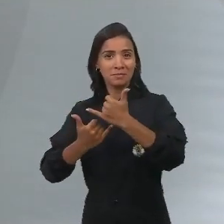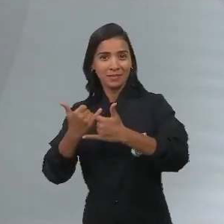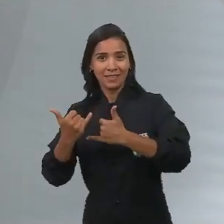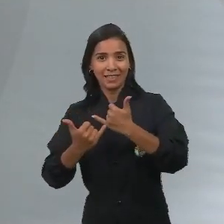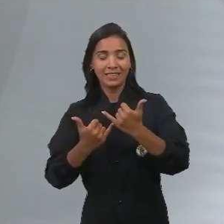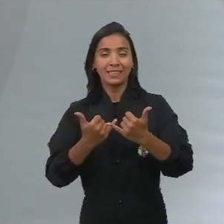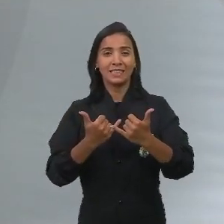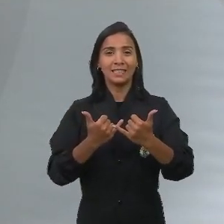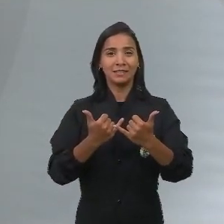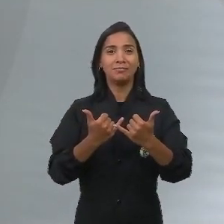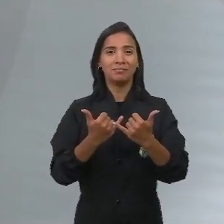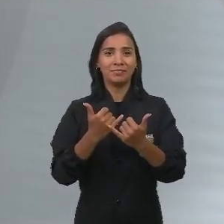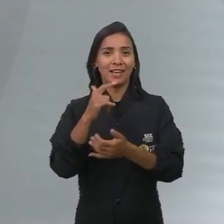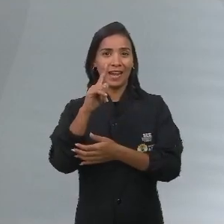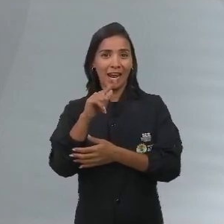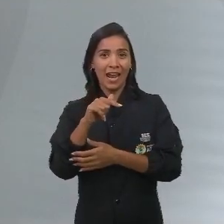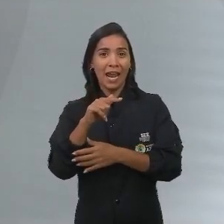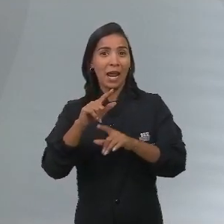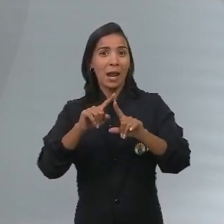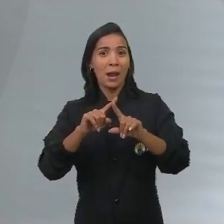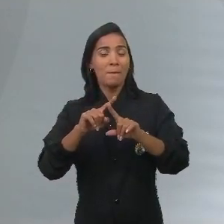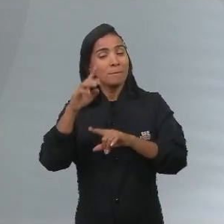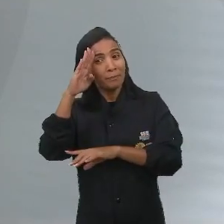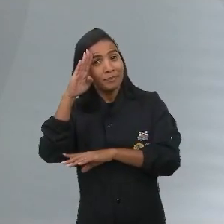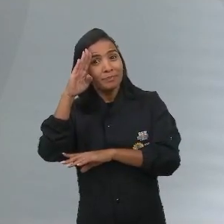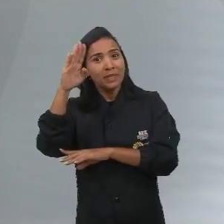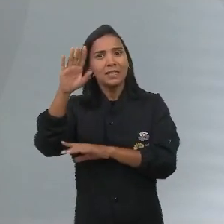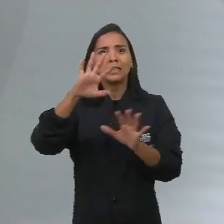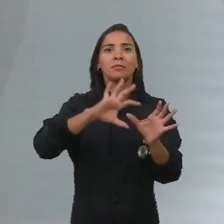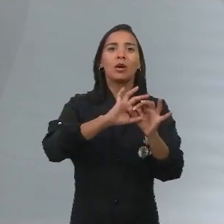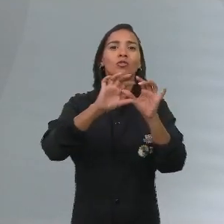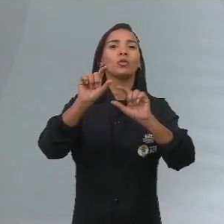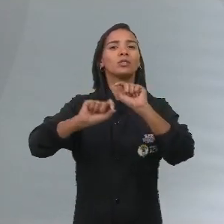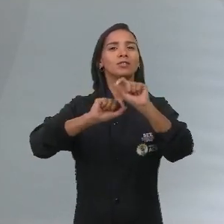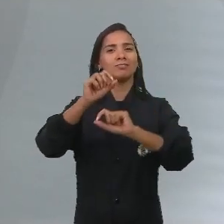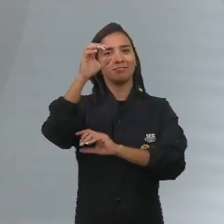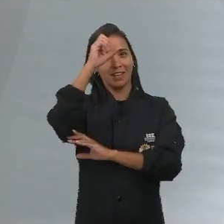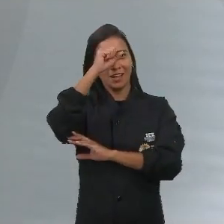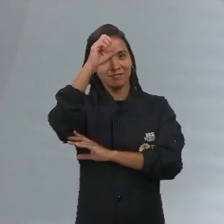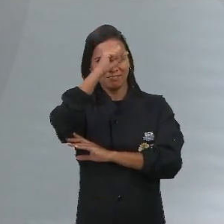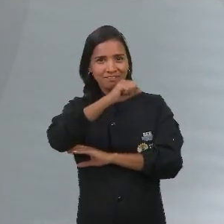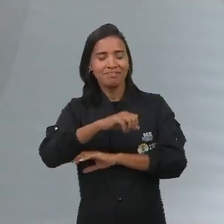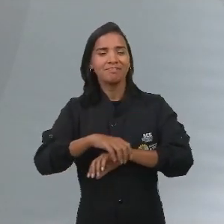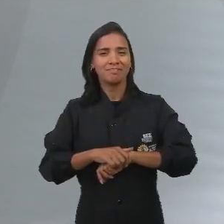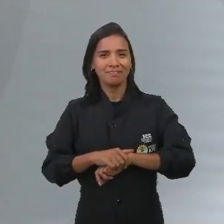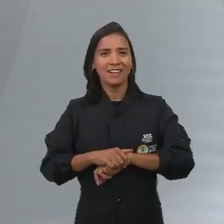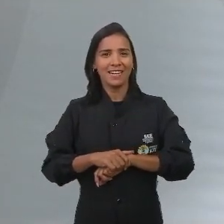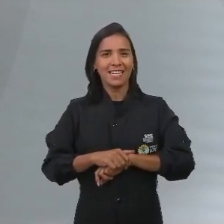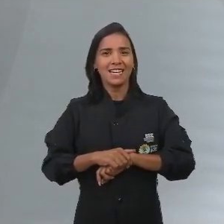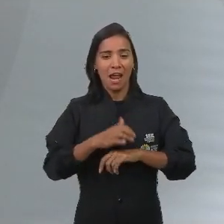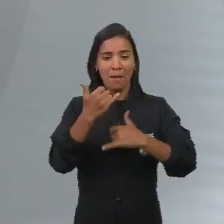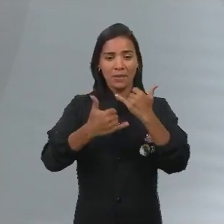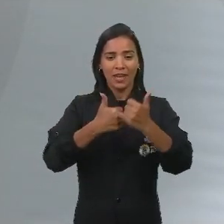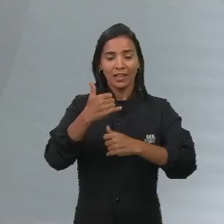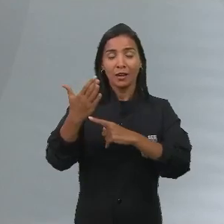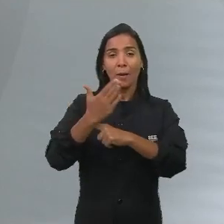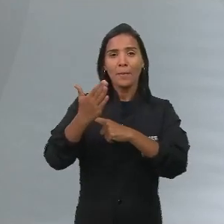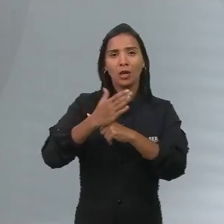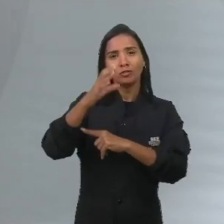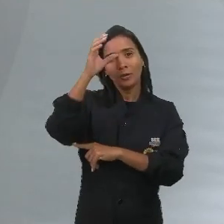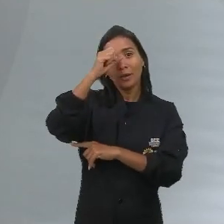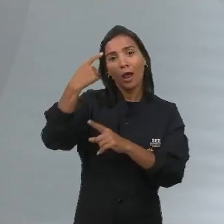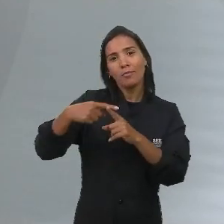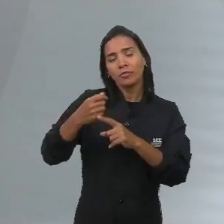a brincadeira é fundamental no contexto de aprendizado o meu aprendizado ele inicia brincando